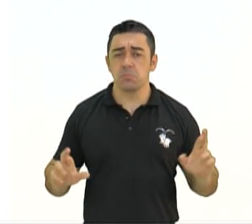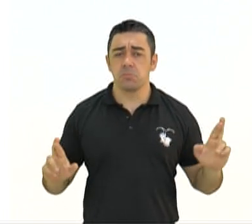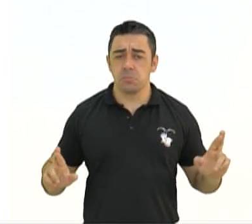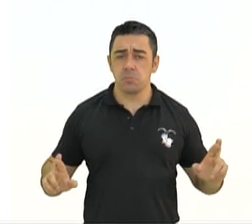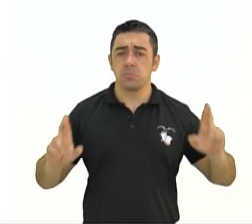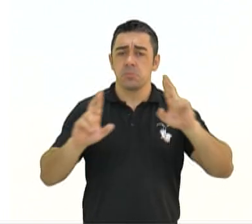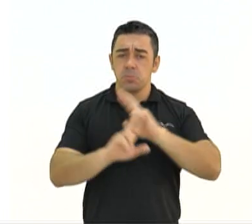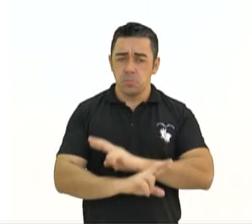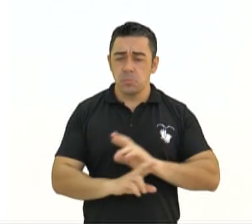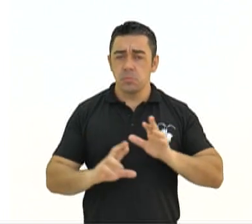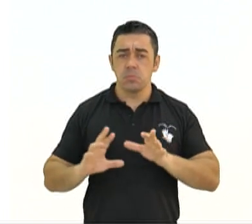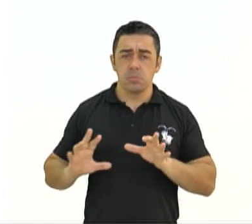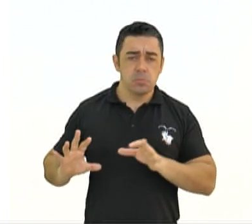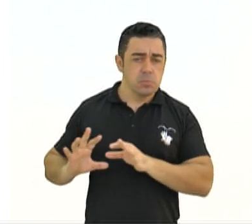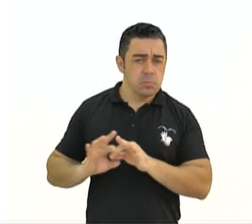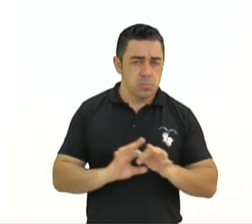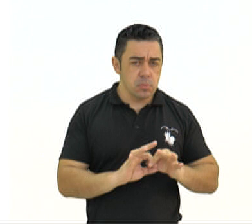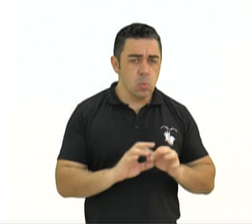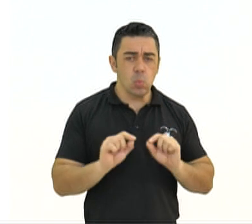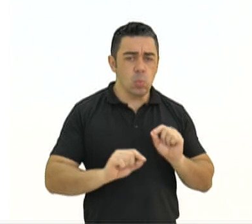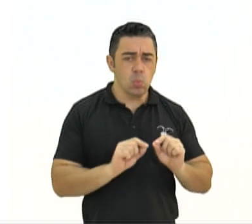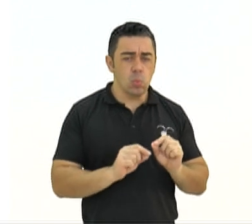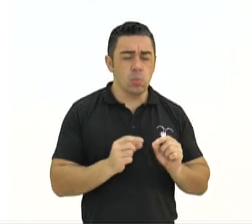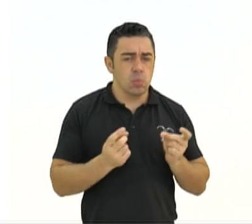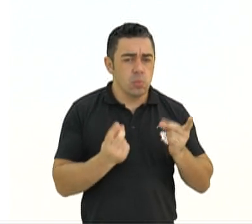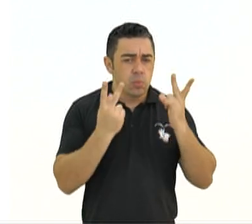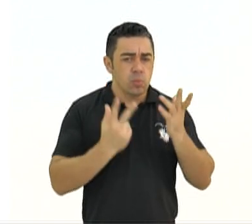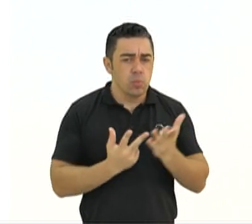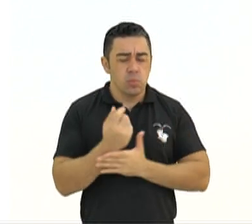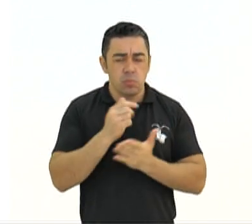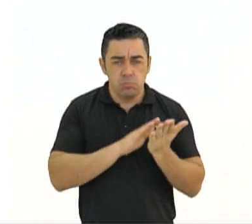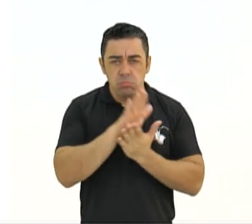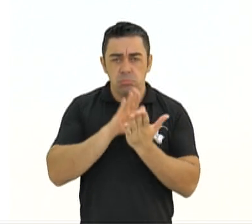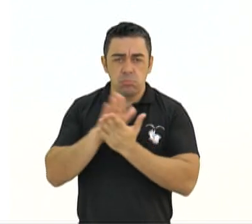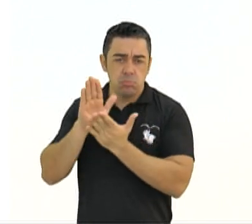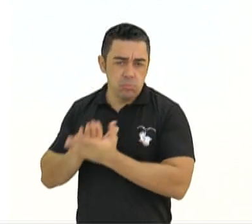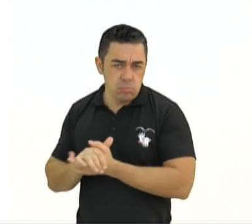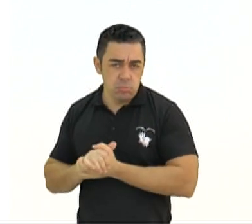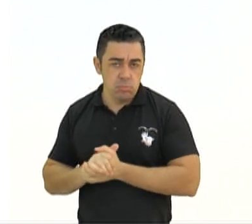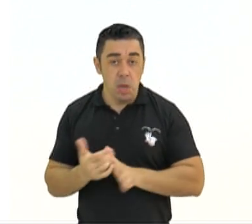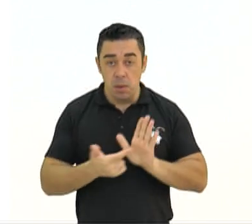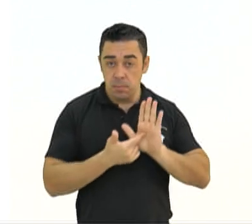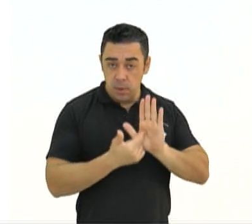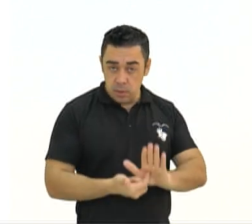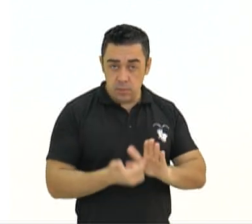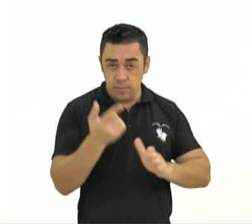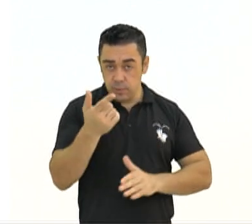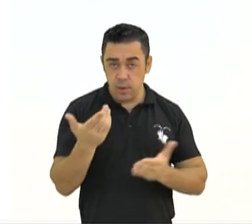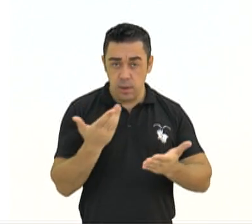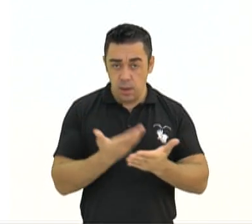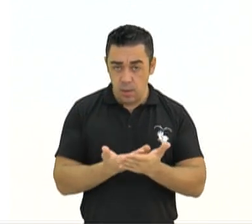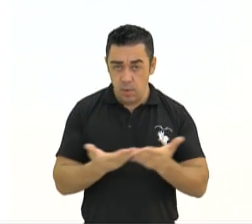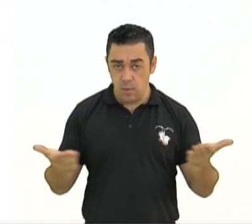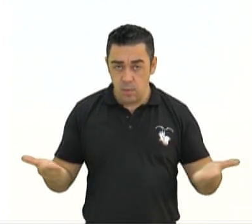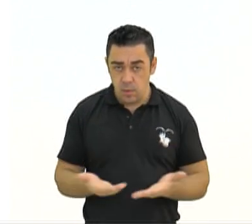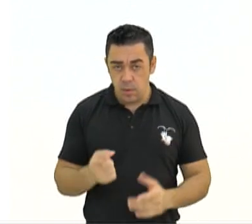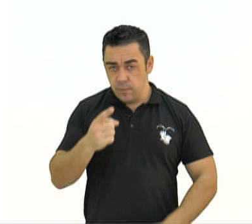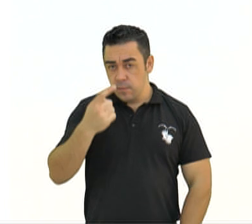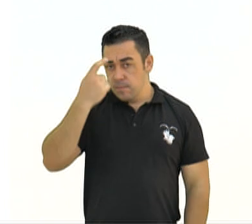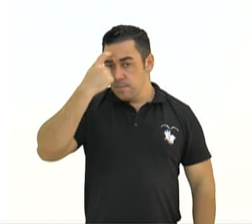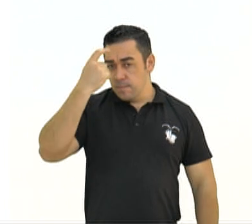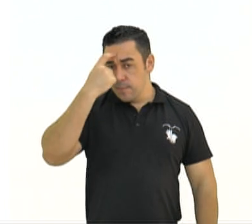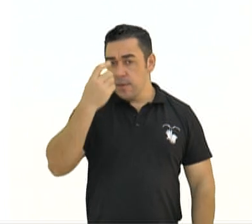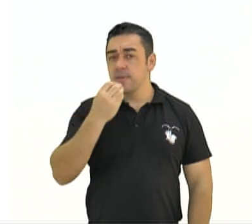relacionados no contexto da cultura consumista? Então, a partir do que nós apresentamos aqui na aula, vocês vão pensar e